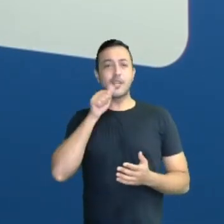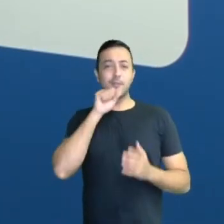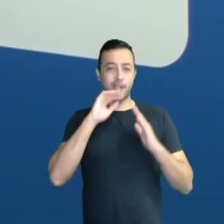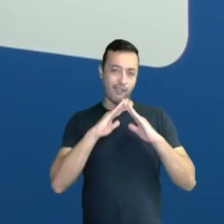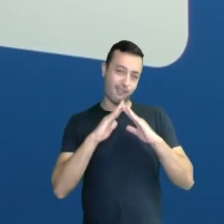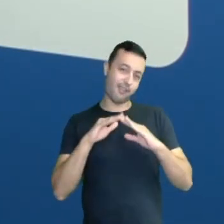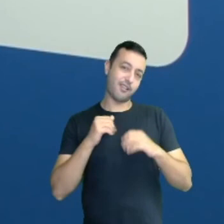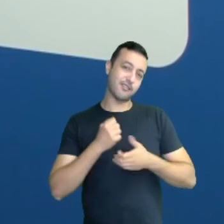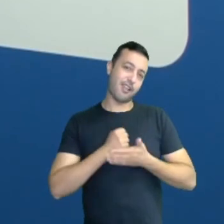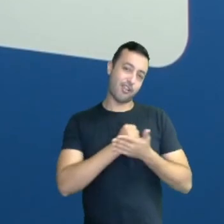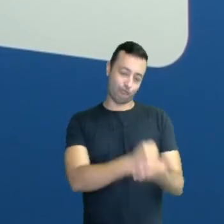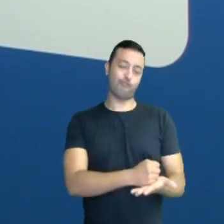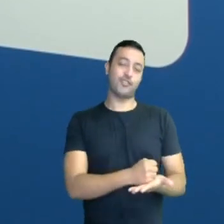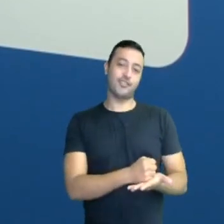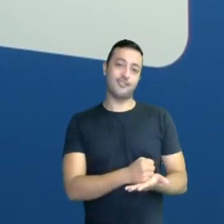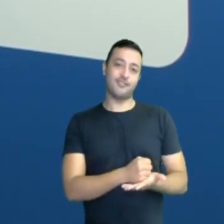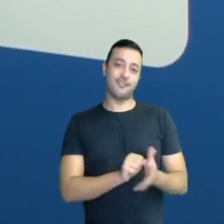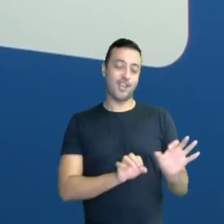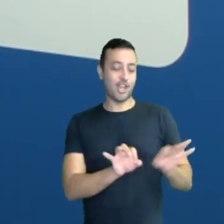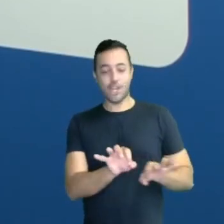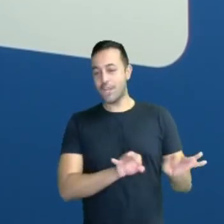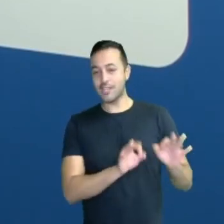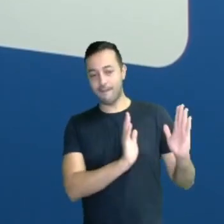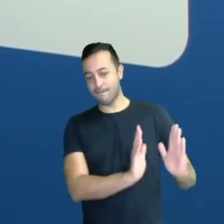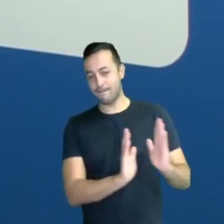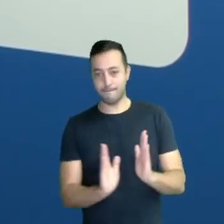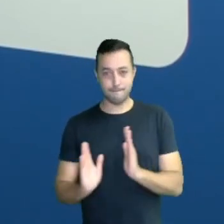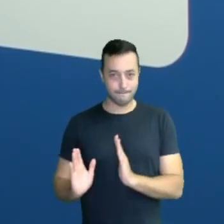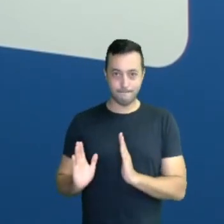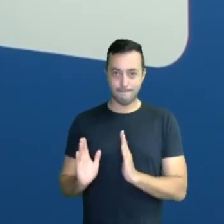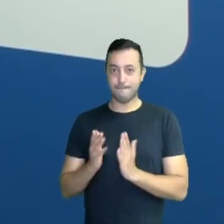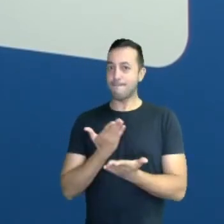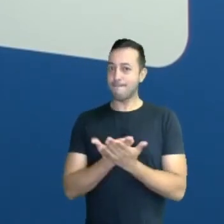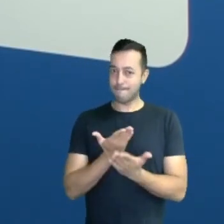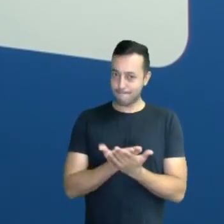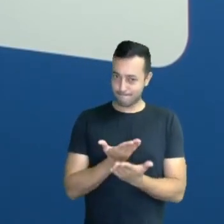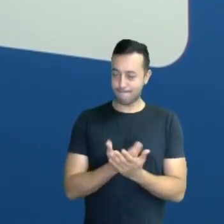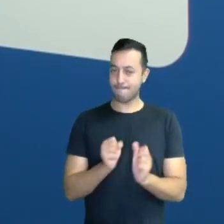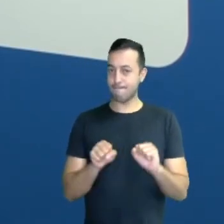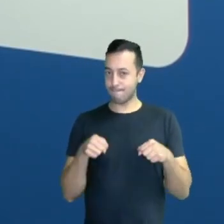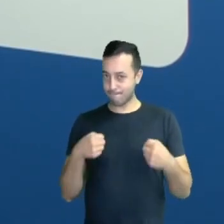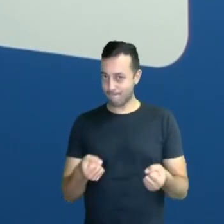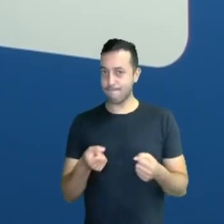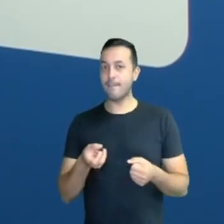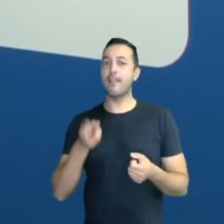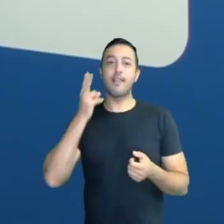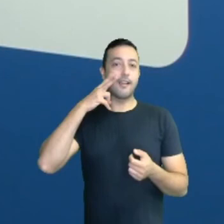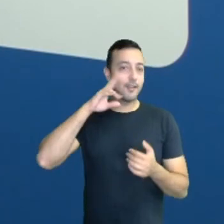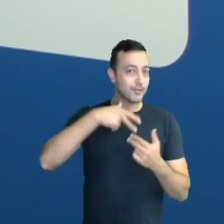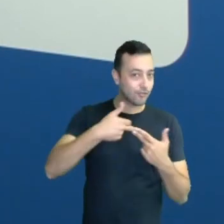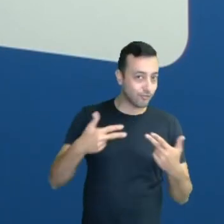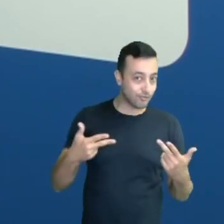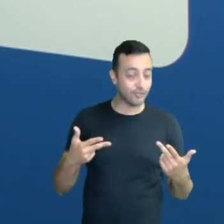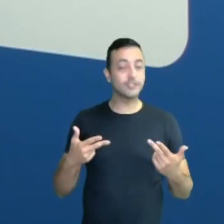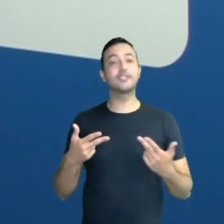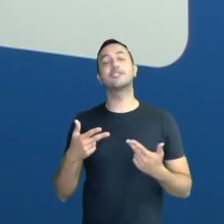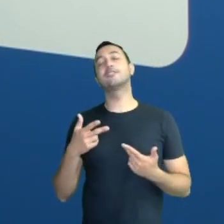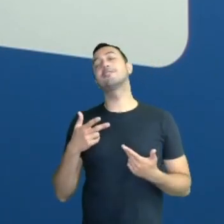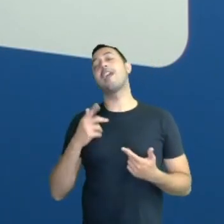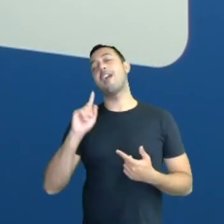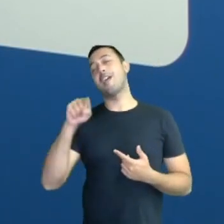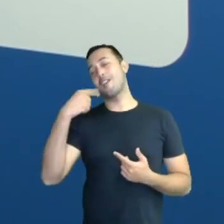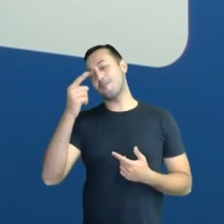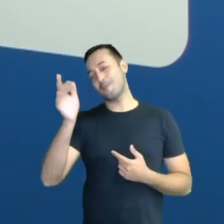aí dentro da sua casa, tá bom? Organiza a tua rotina, não deixa de estudar, reveja os assuntos e